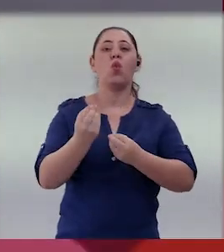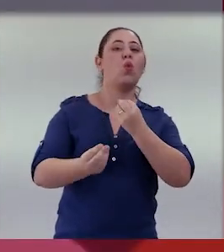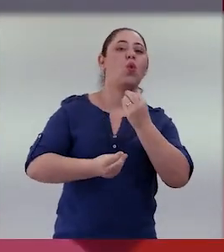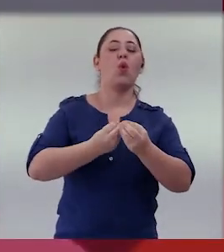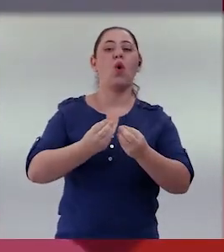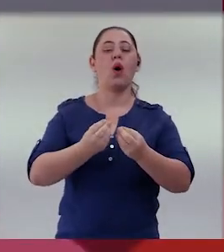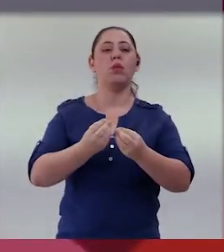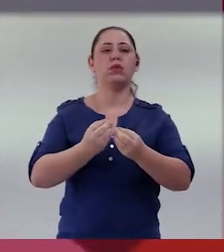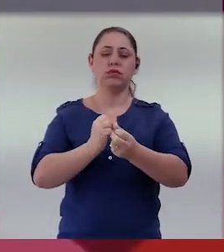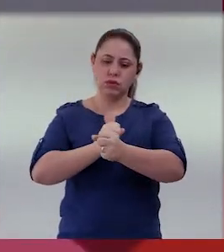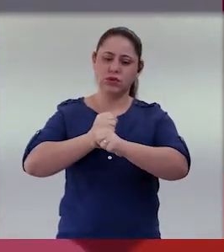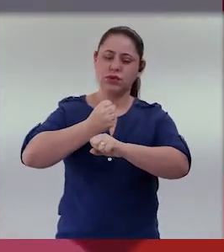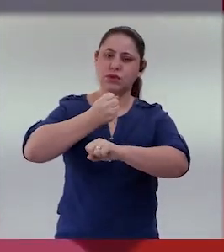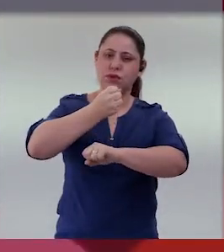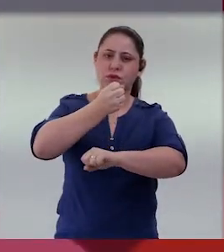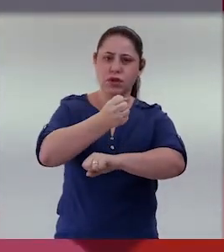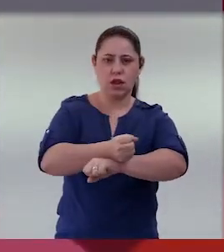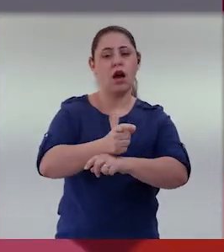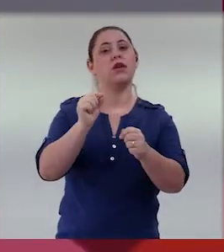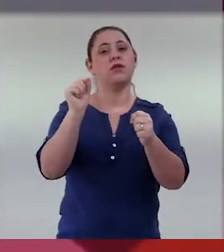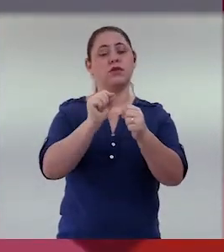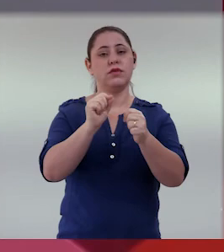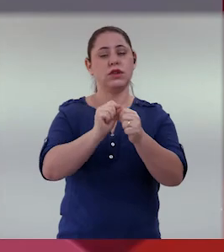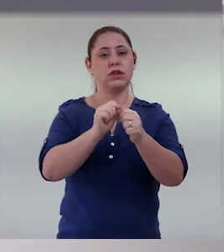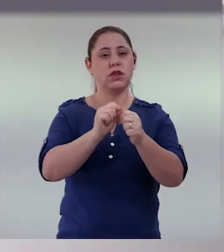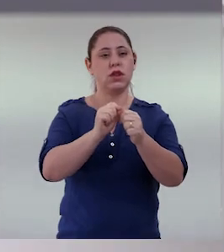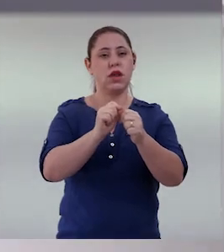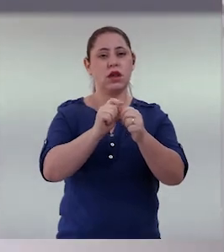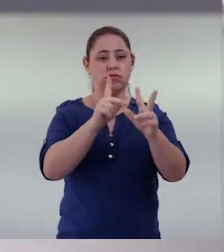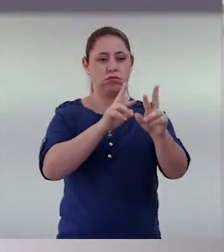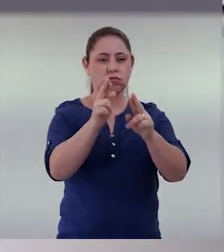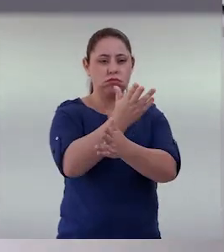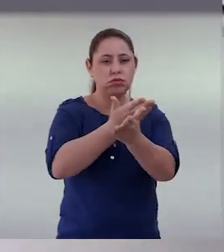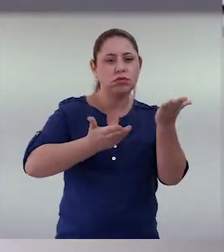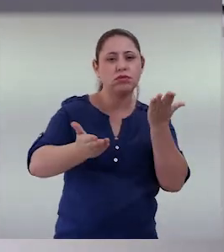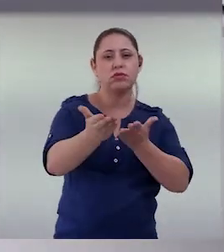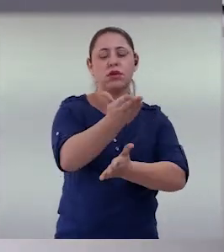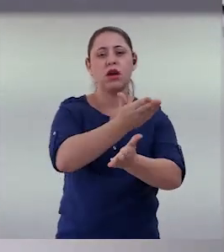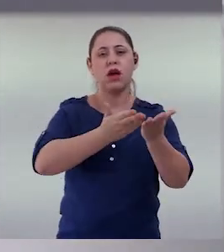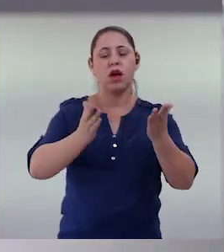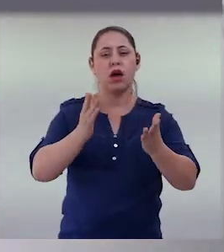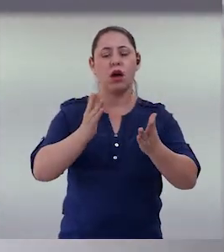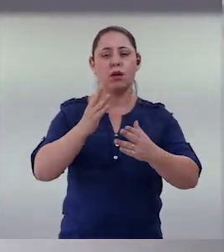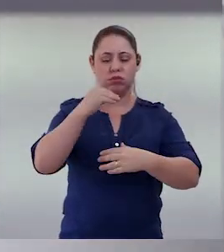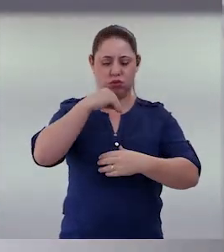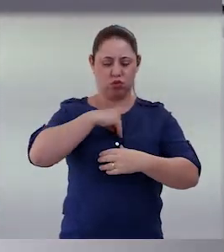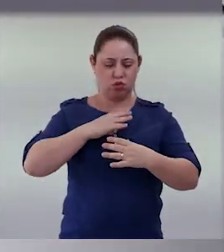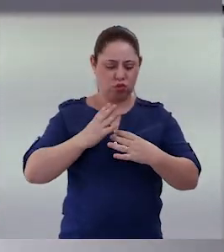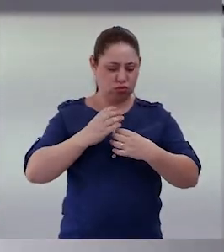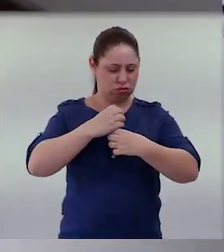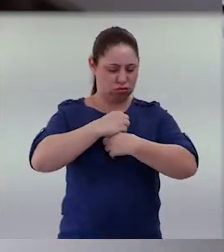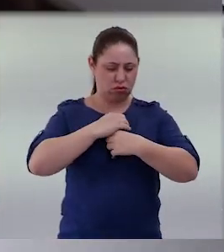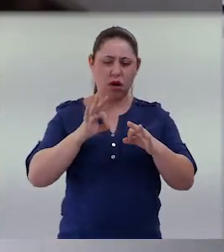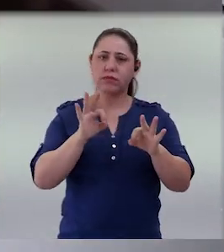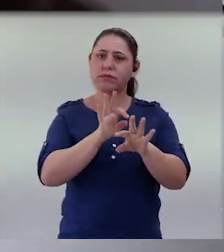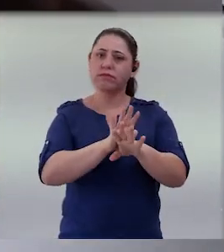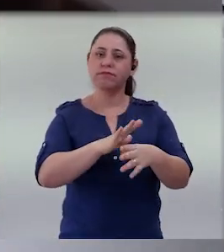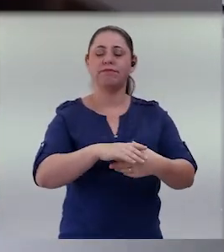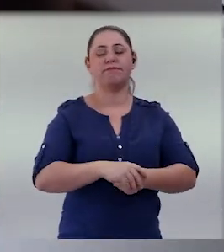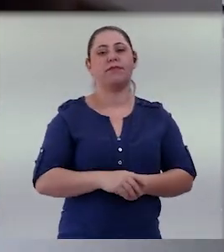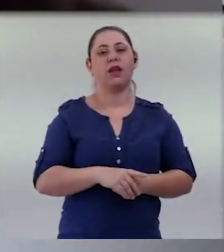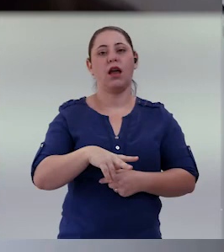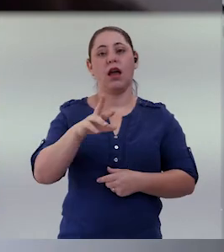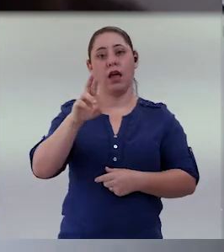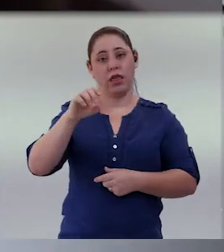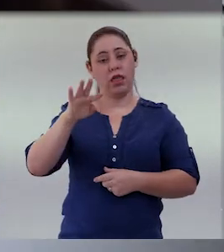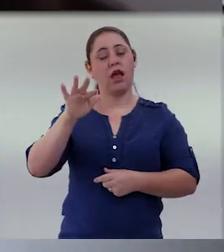ver novas formas de lidar com isso, novas formas de fazer essa socialização acontecer para que esse vazio seja